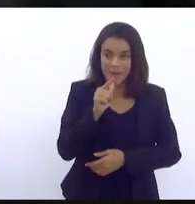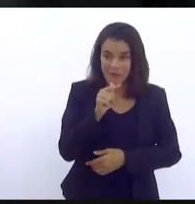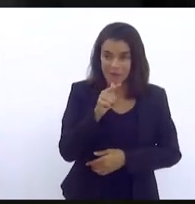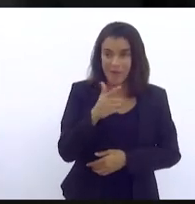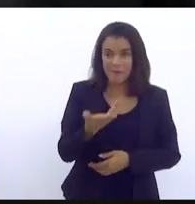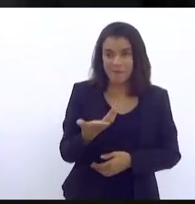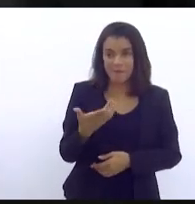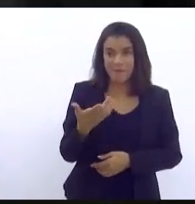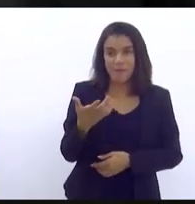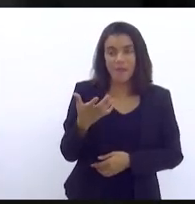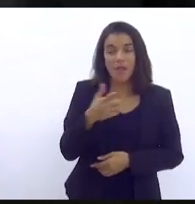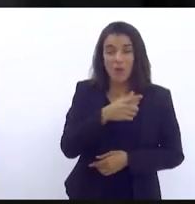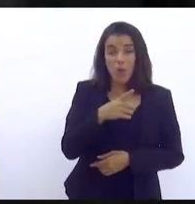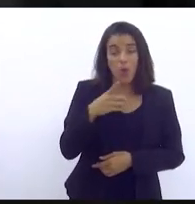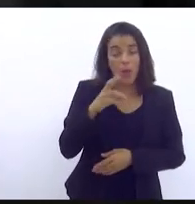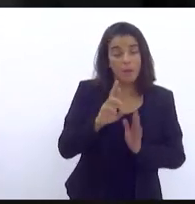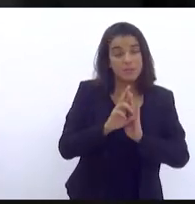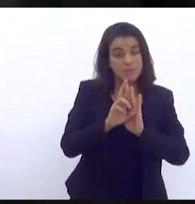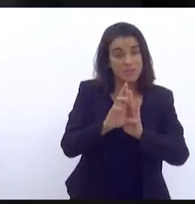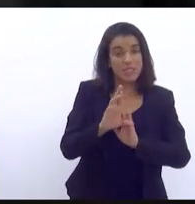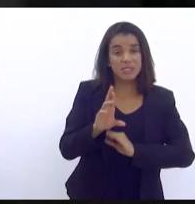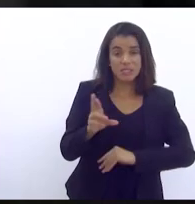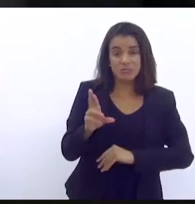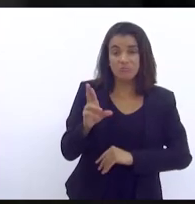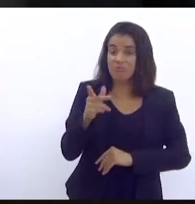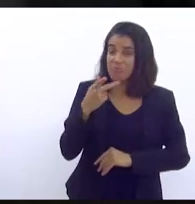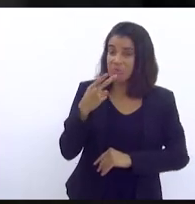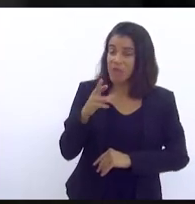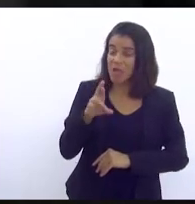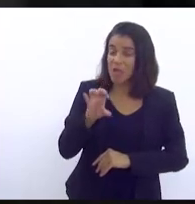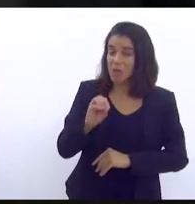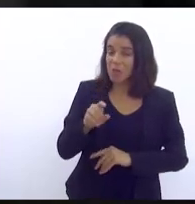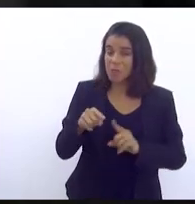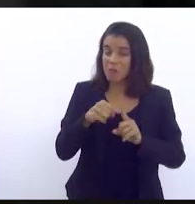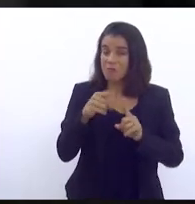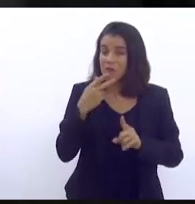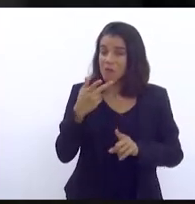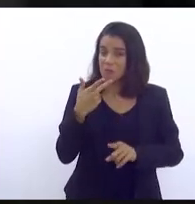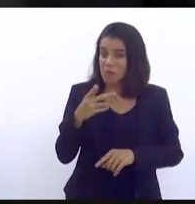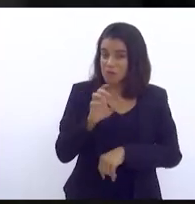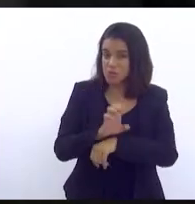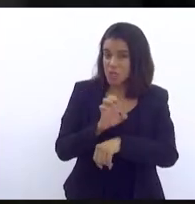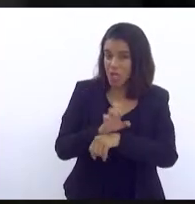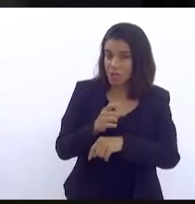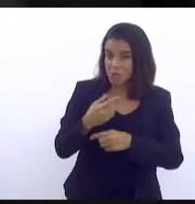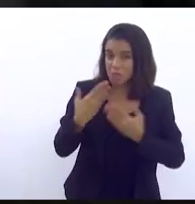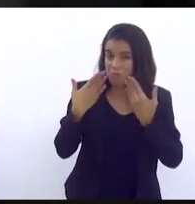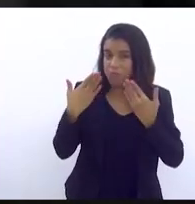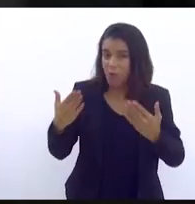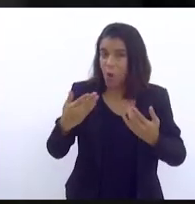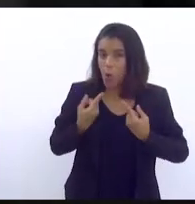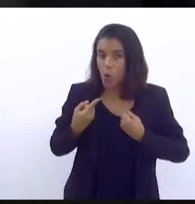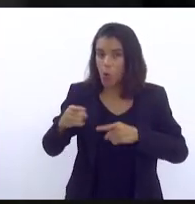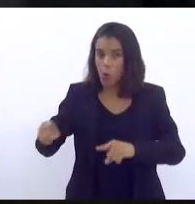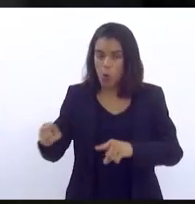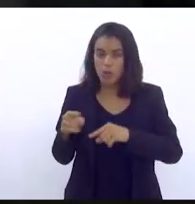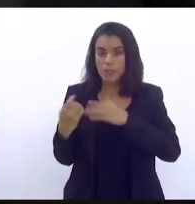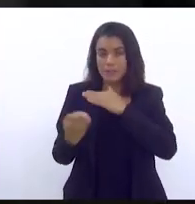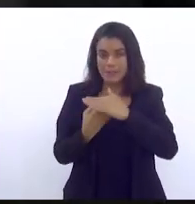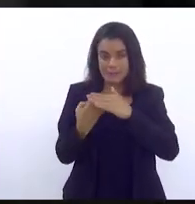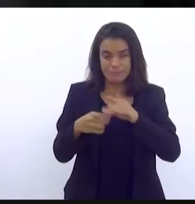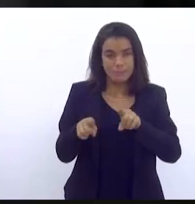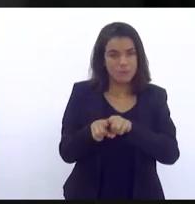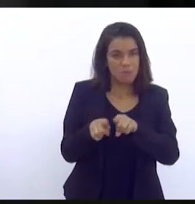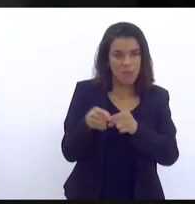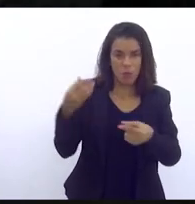de poderia discutir Acho interessante isso o estado se manifesta contra no processo as concessionárias